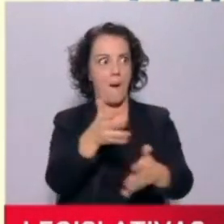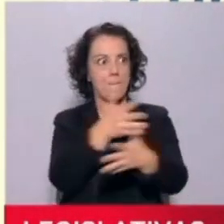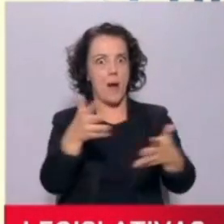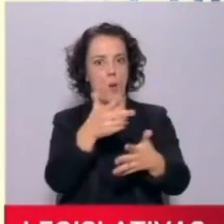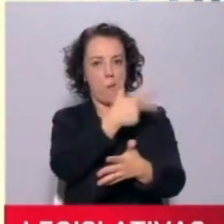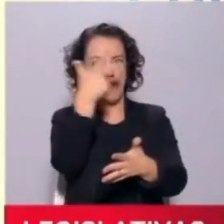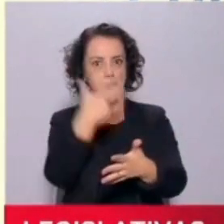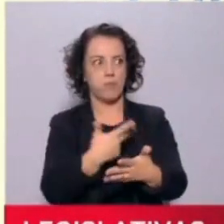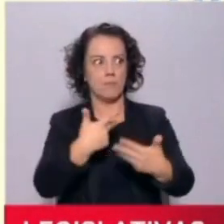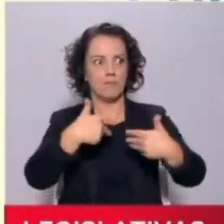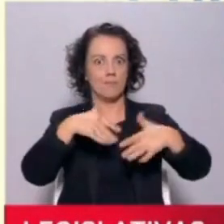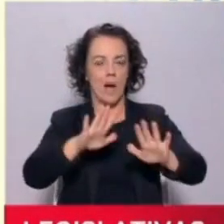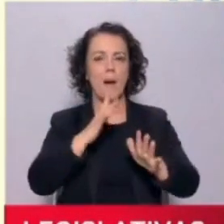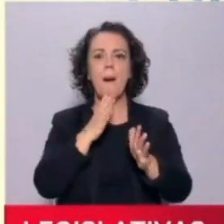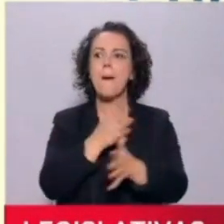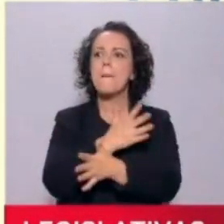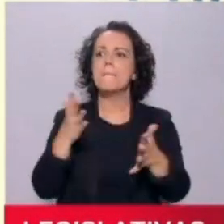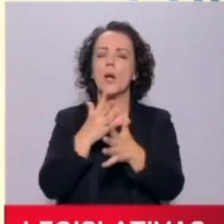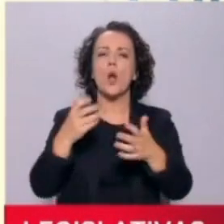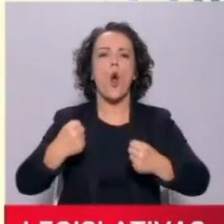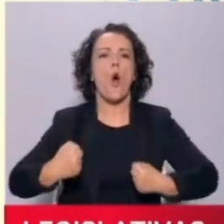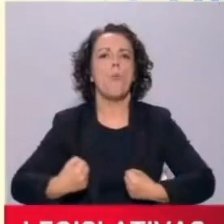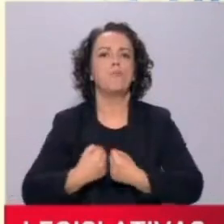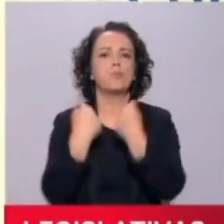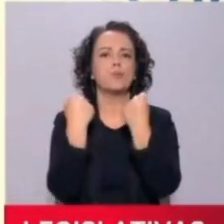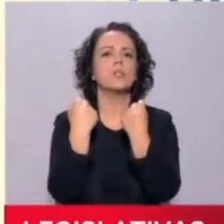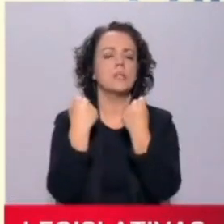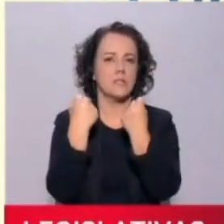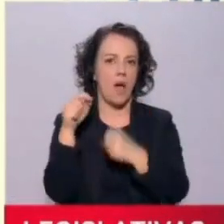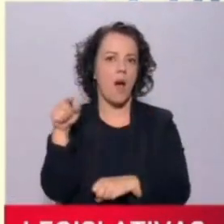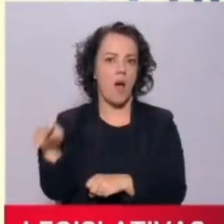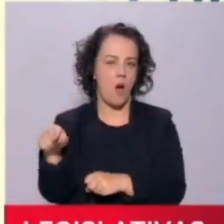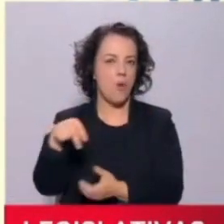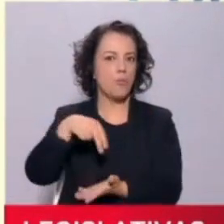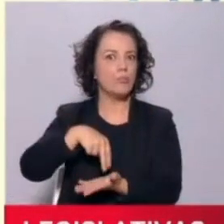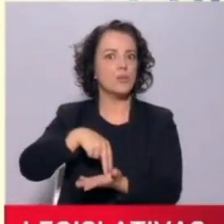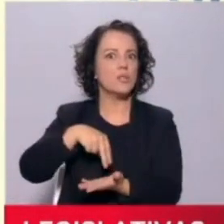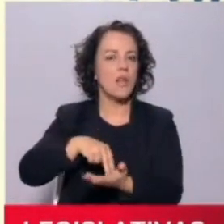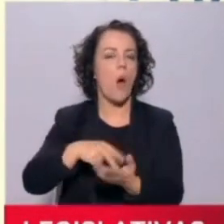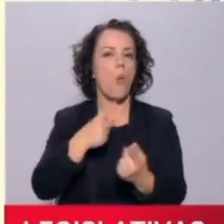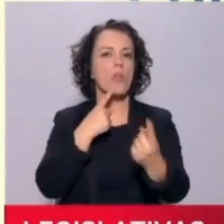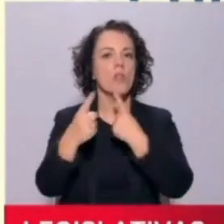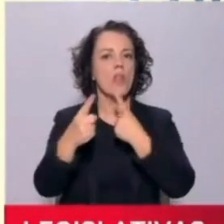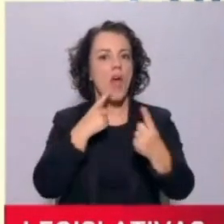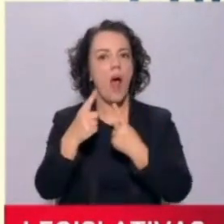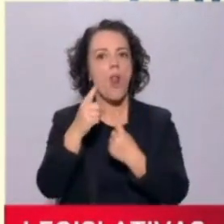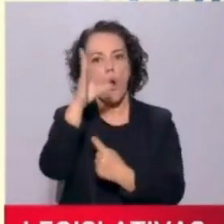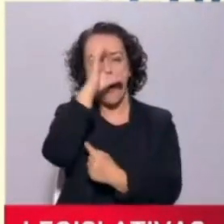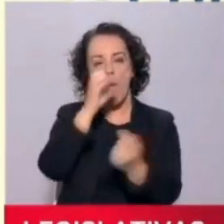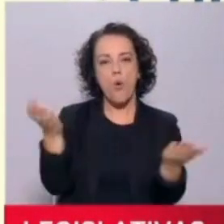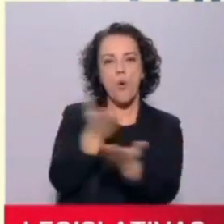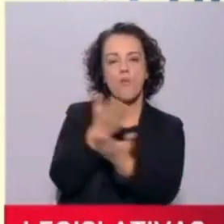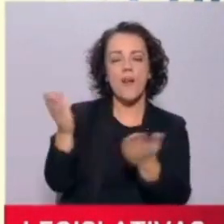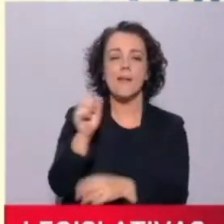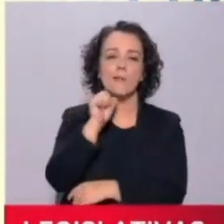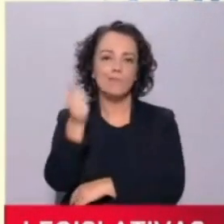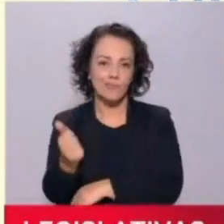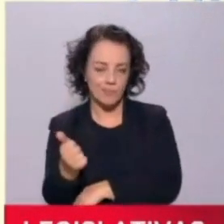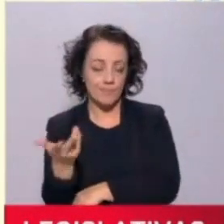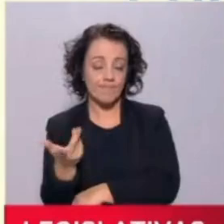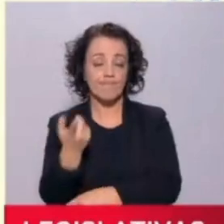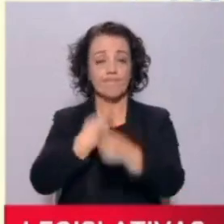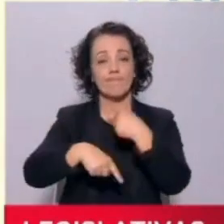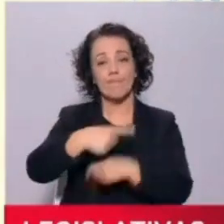que foi arredada pela mão da maior partido da oposição daquilo que é tomada de debate e diálogo com o próprio governo da nossa